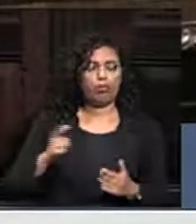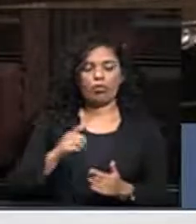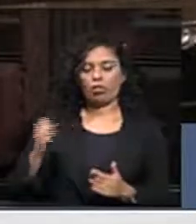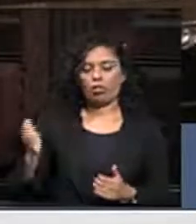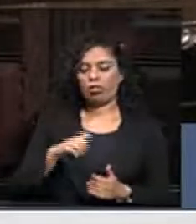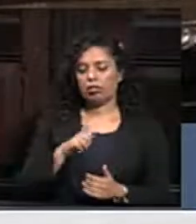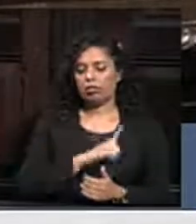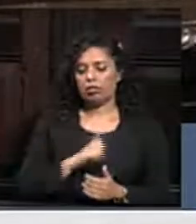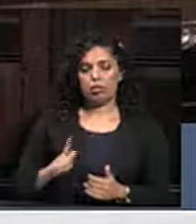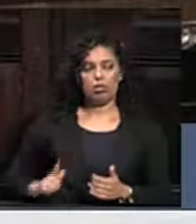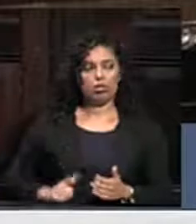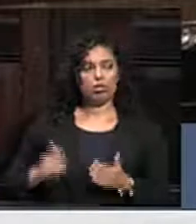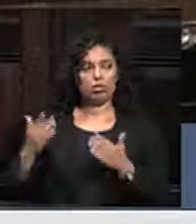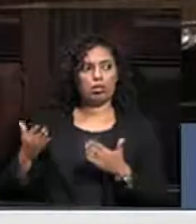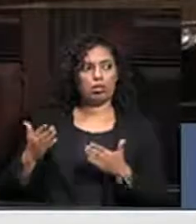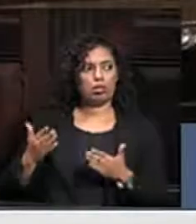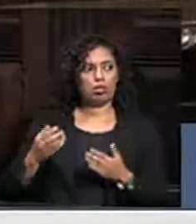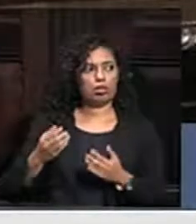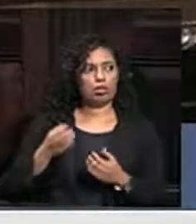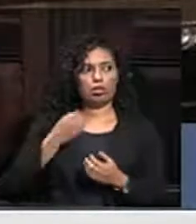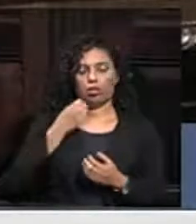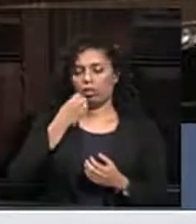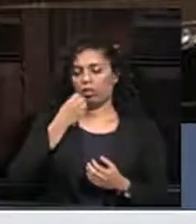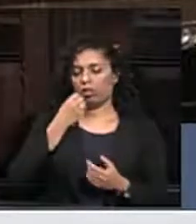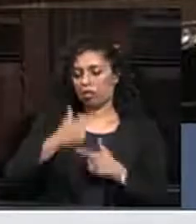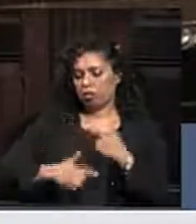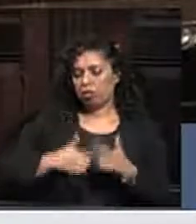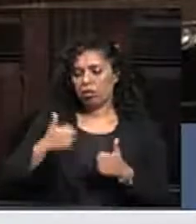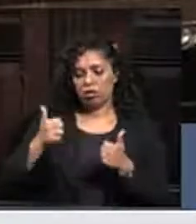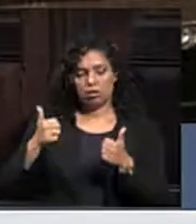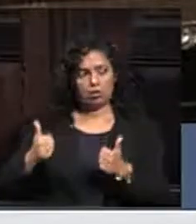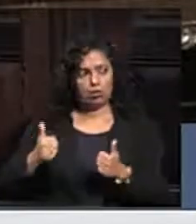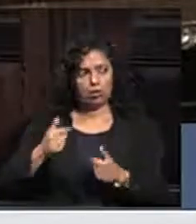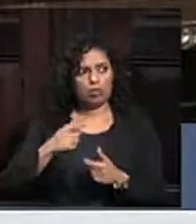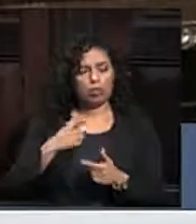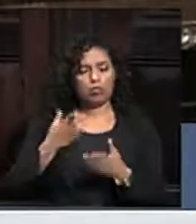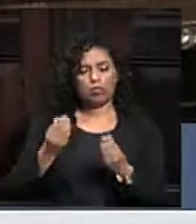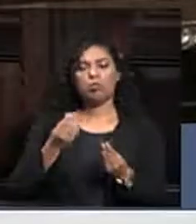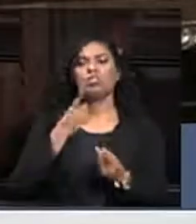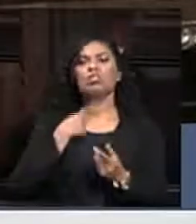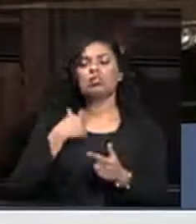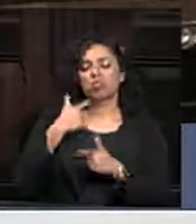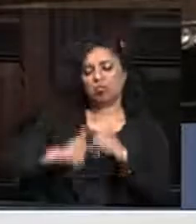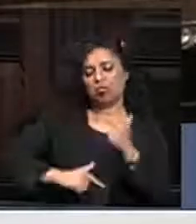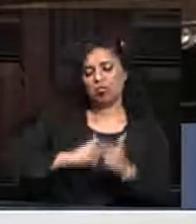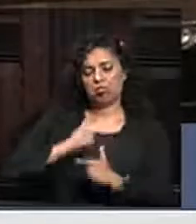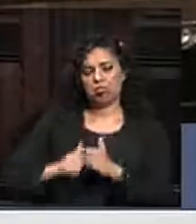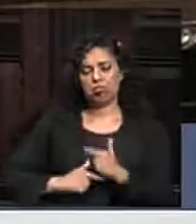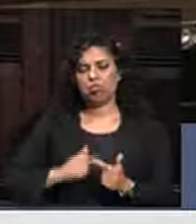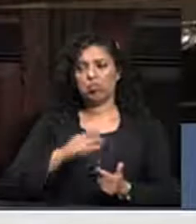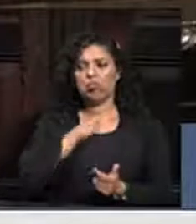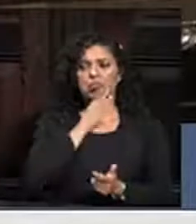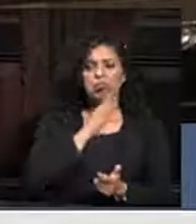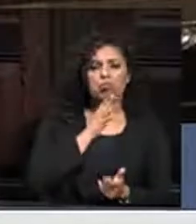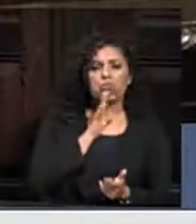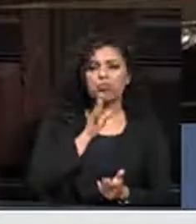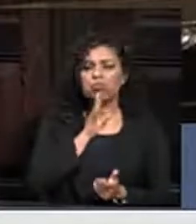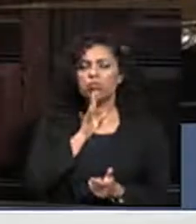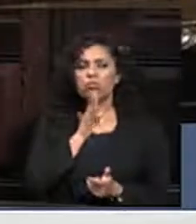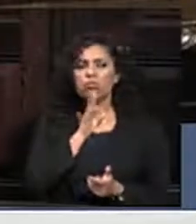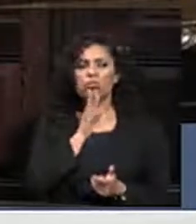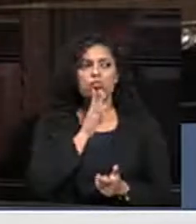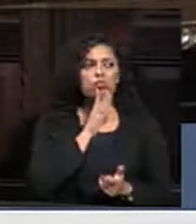governador, eu quero lhe desejar muito boa sorte, muita vontade de trabalhar, muito conhecimento